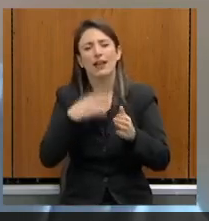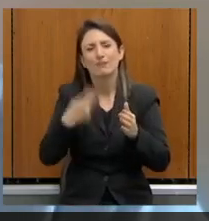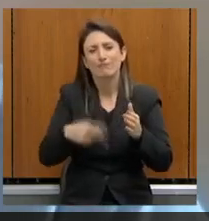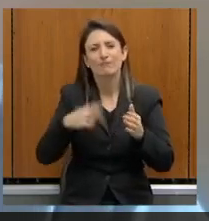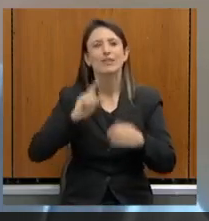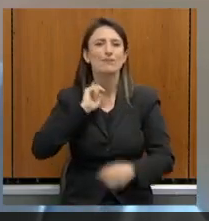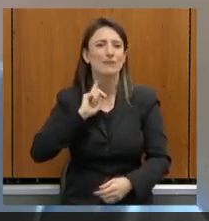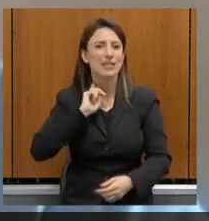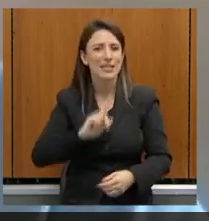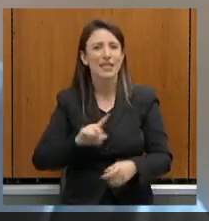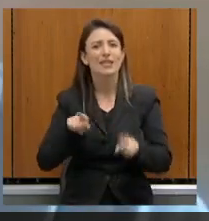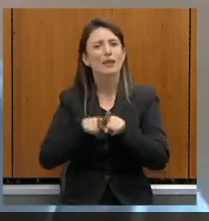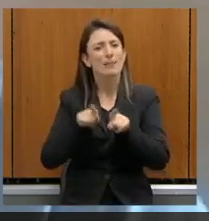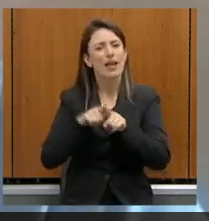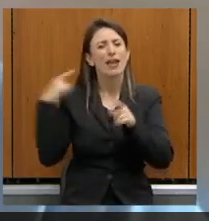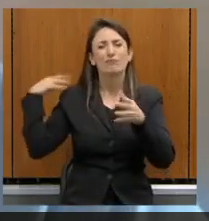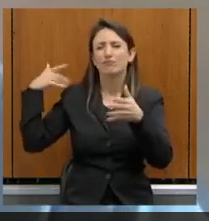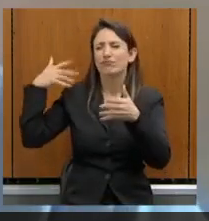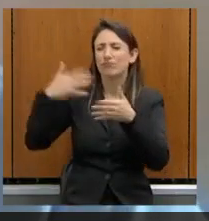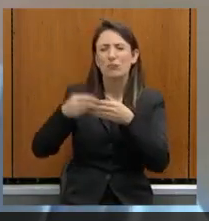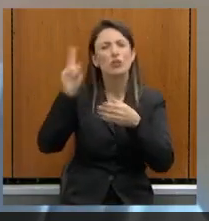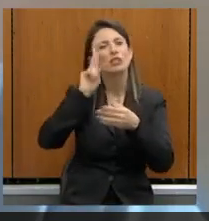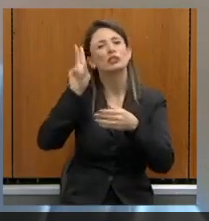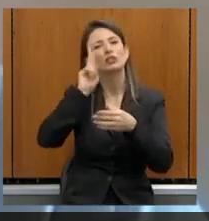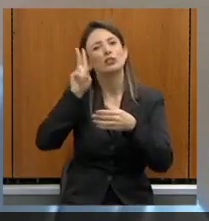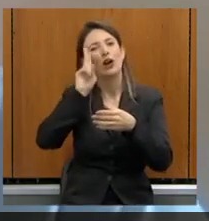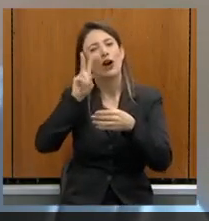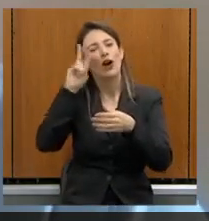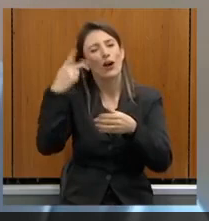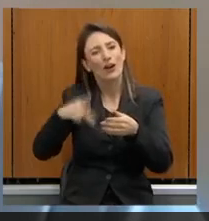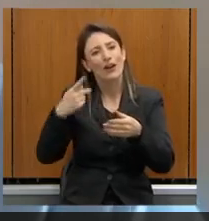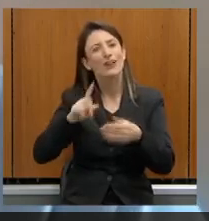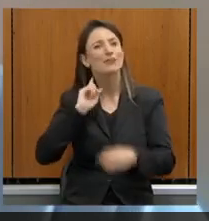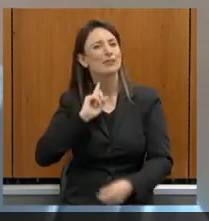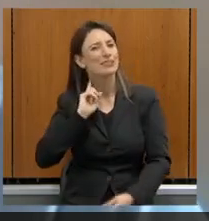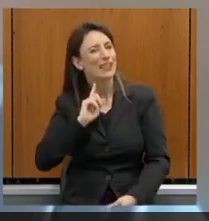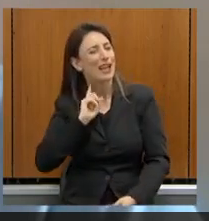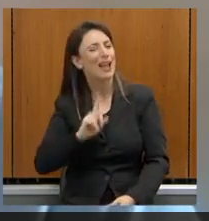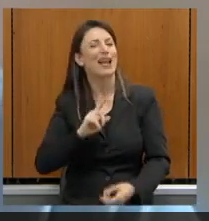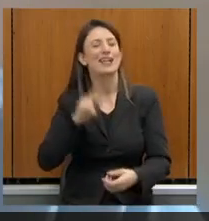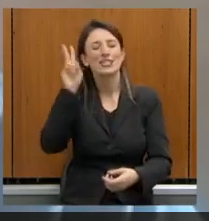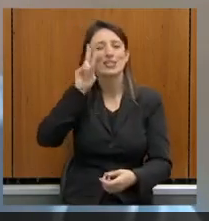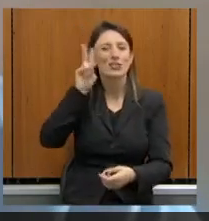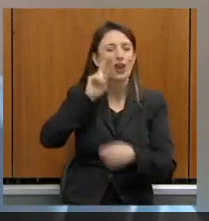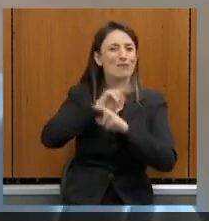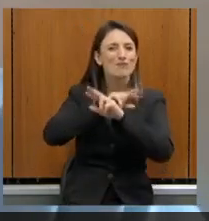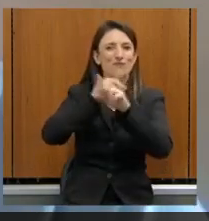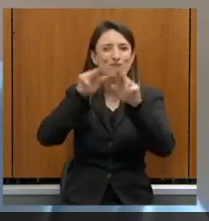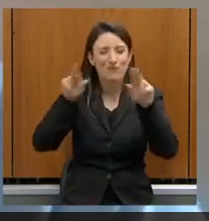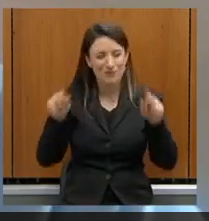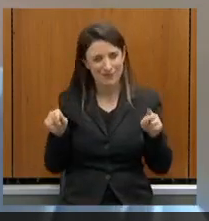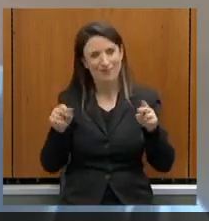desse Estado, que é o mais diverso, que é o mais atlético, e que tem mais opções por causa disso.